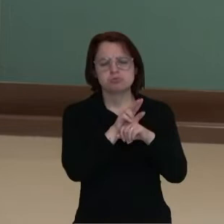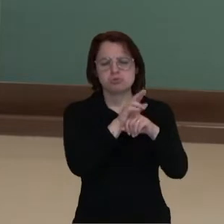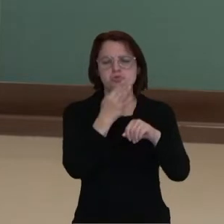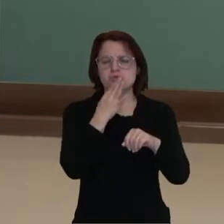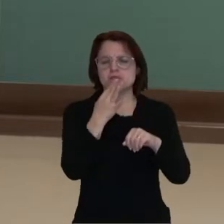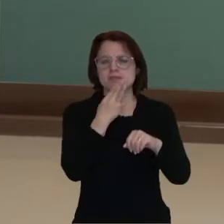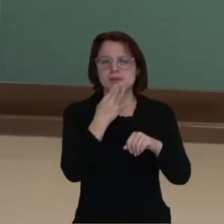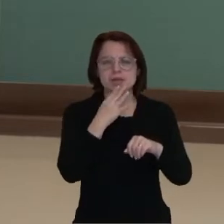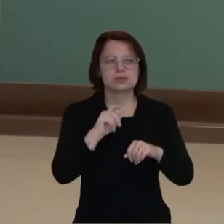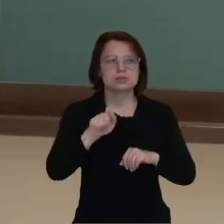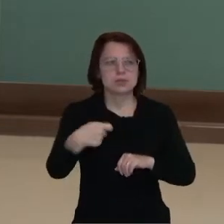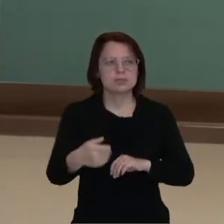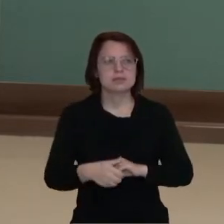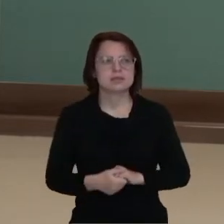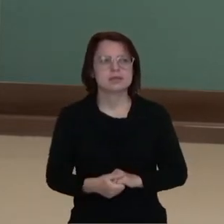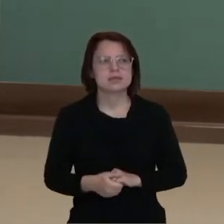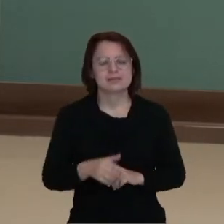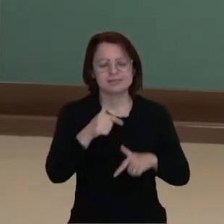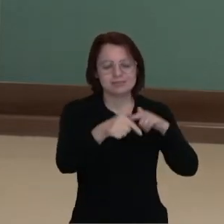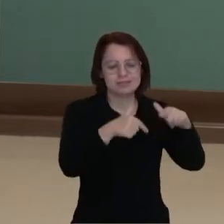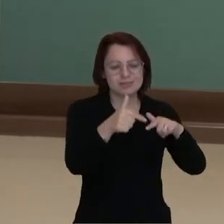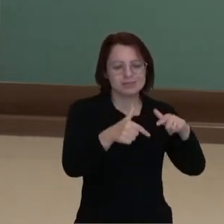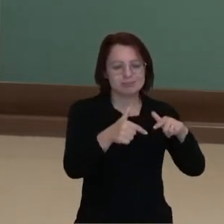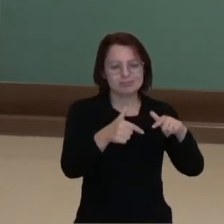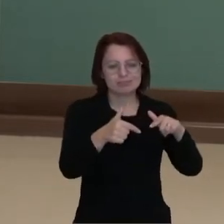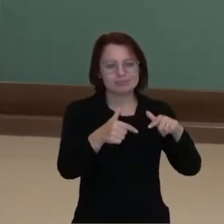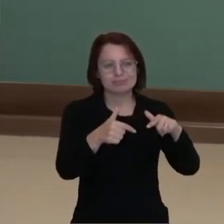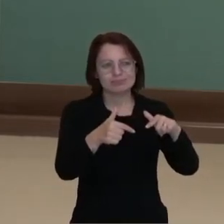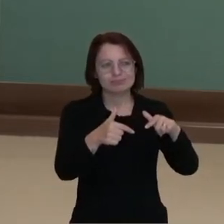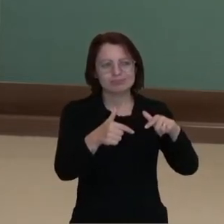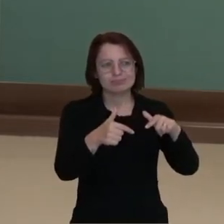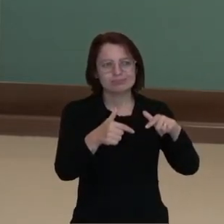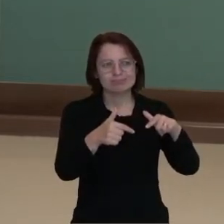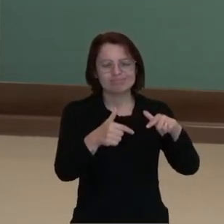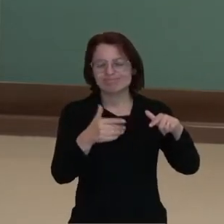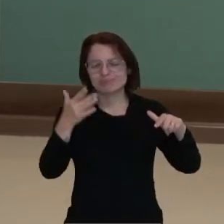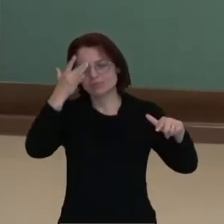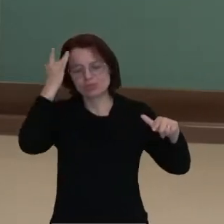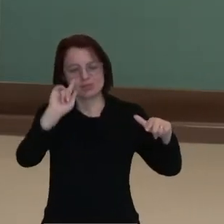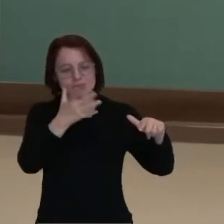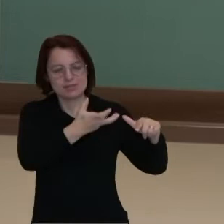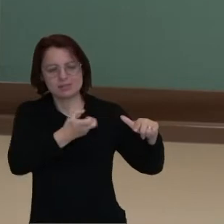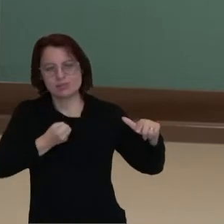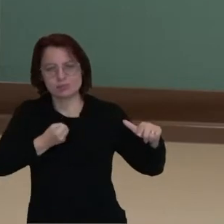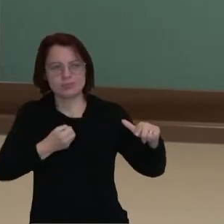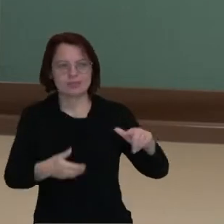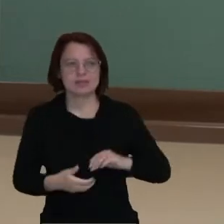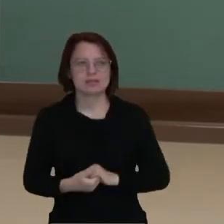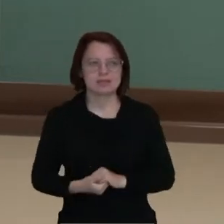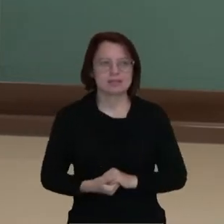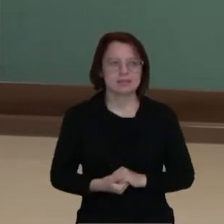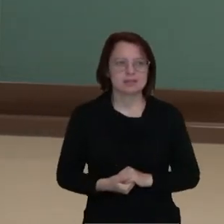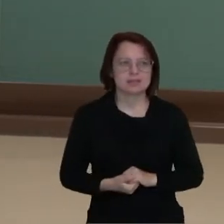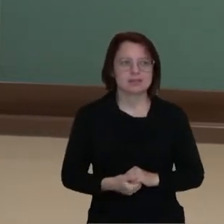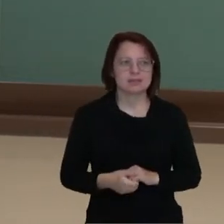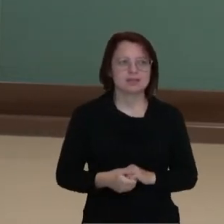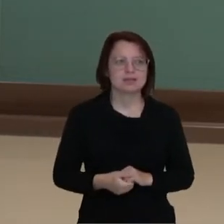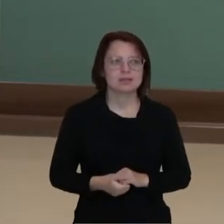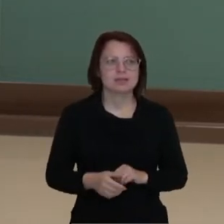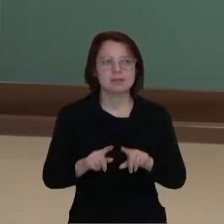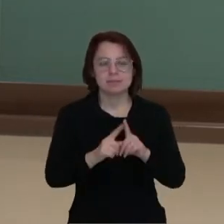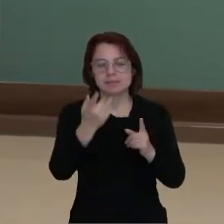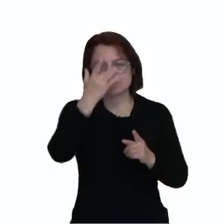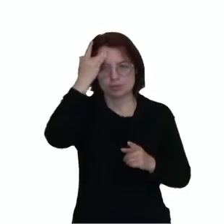conhecimento e tal. Então acabou que o trabalho dela foi recebido com ceticismo, né? Mas ela, o orientador